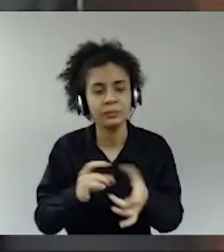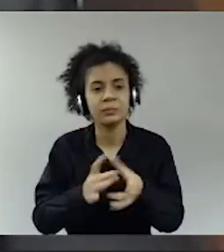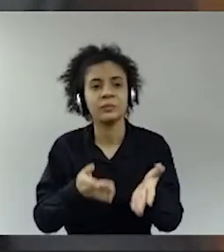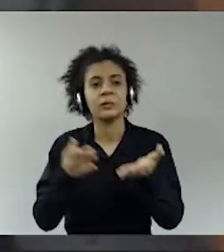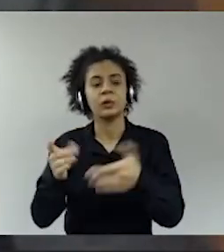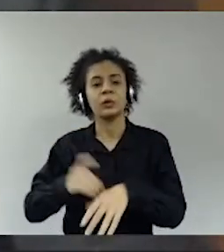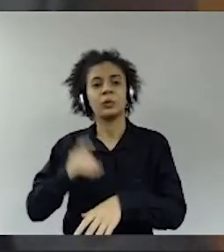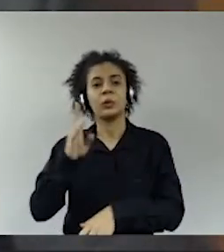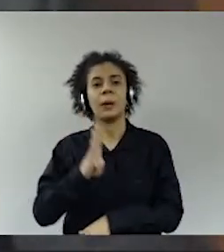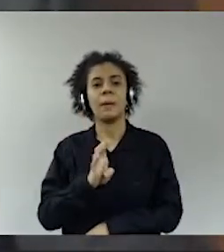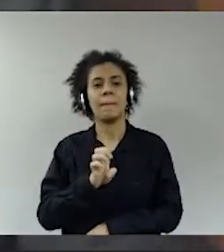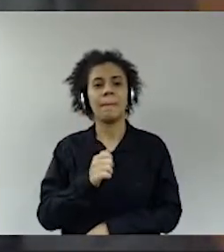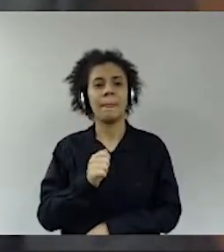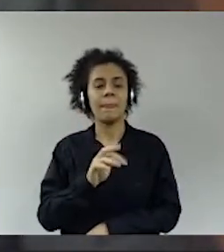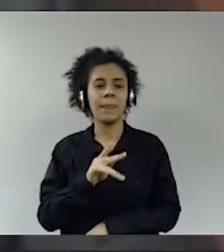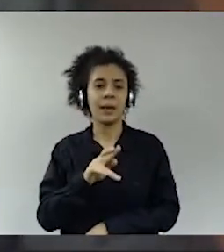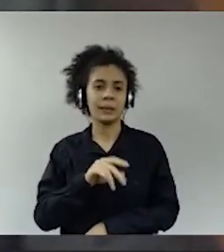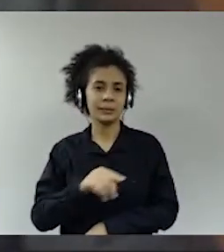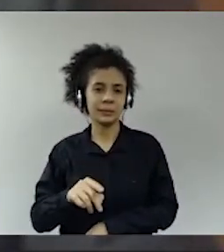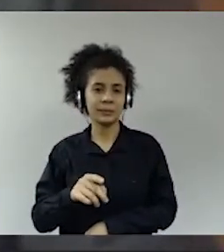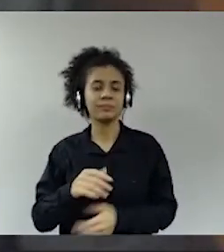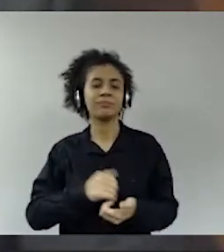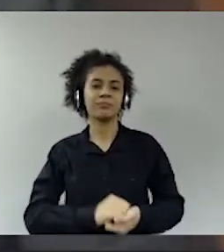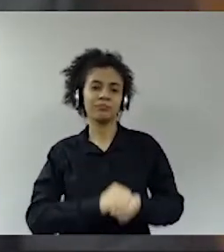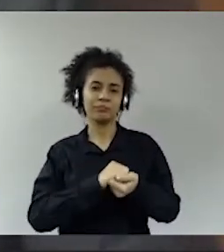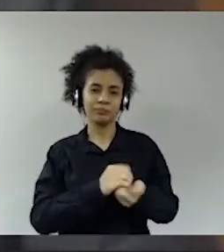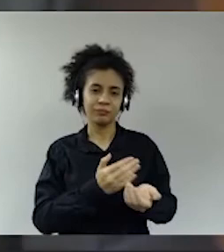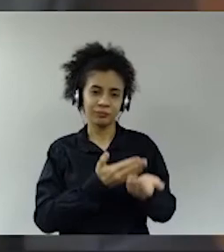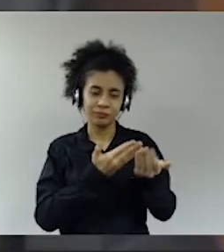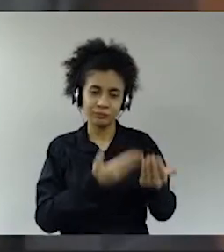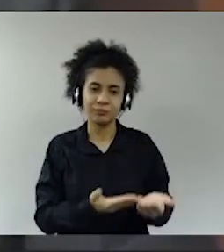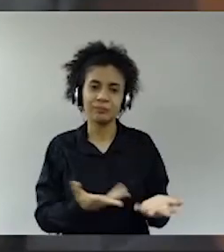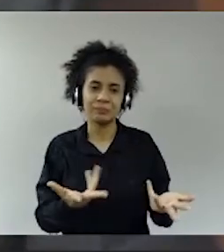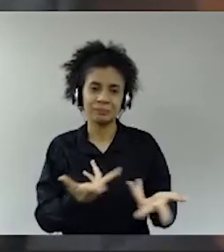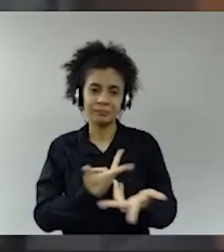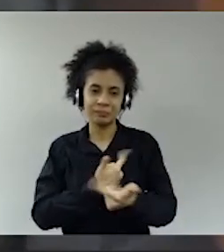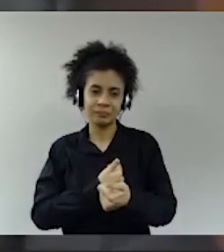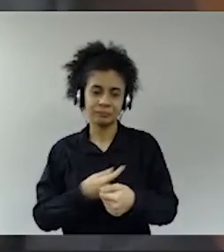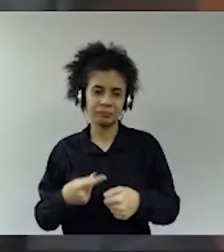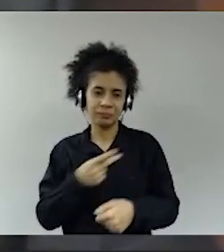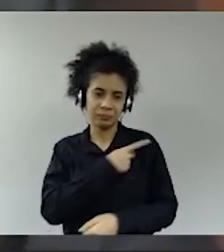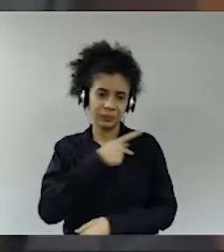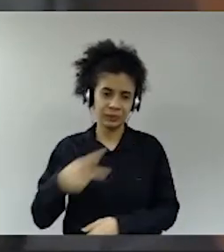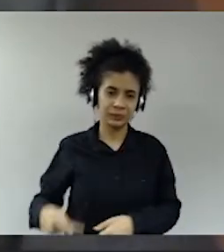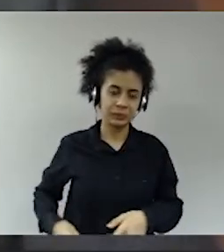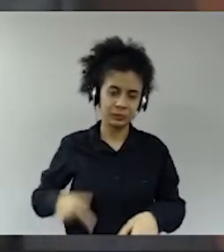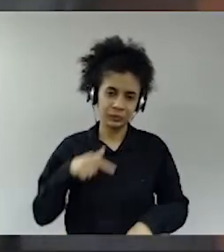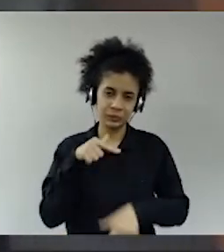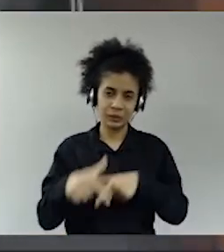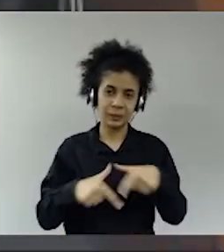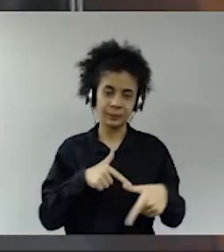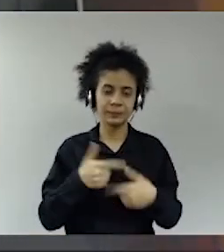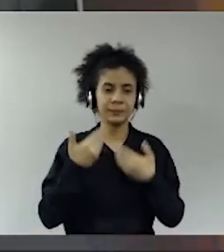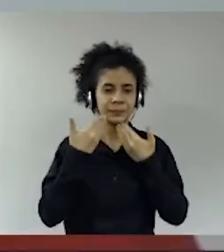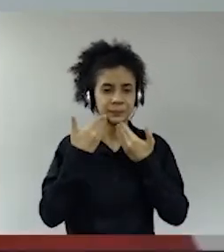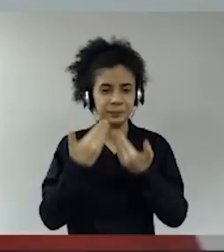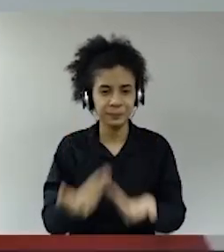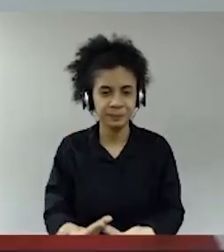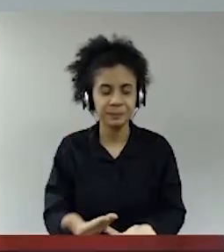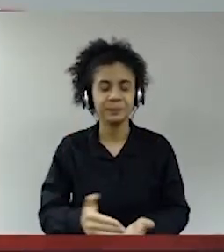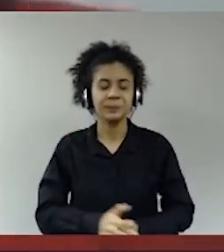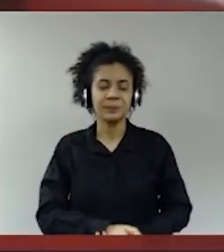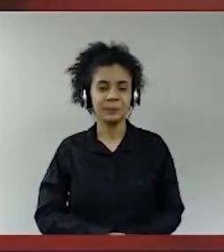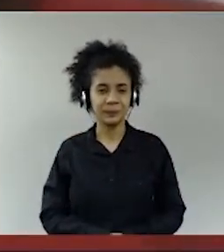à doutora Beatriz, também cumprimentando-a pela excelente presidência dos trabalhos.